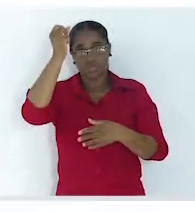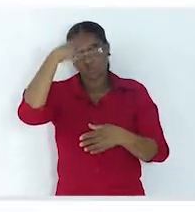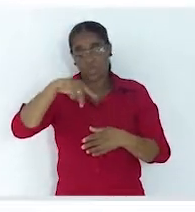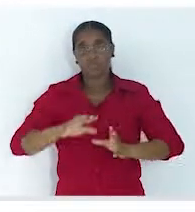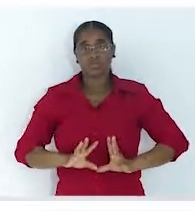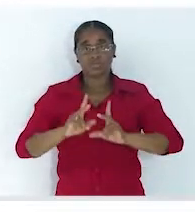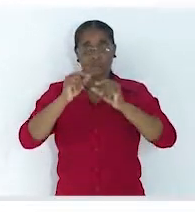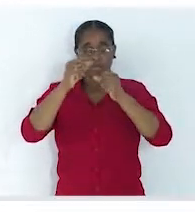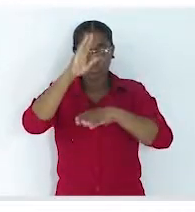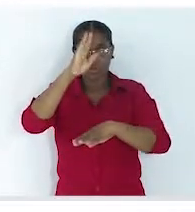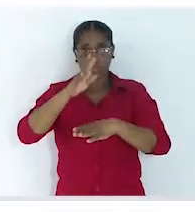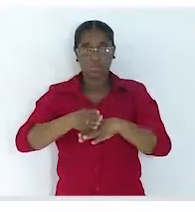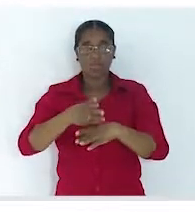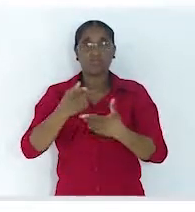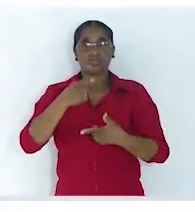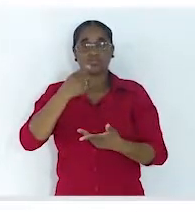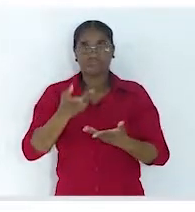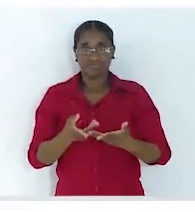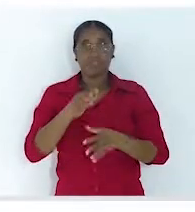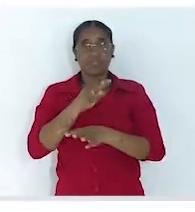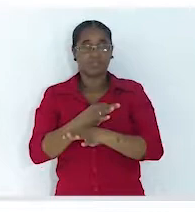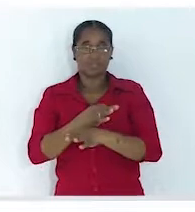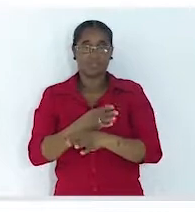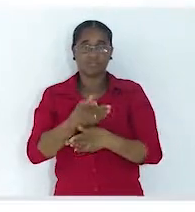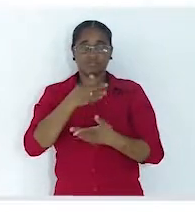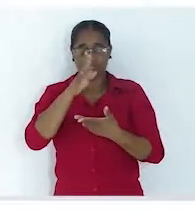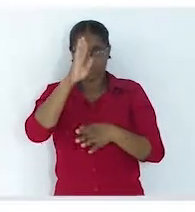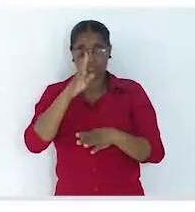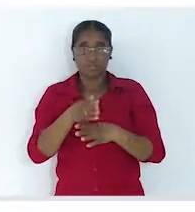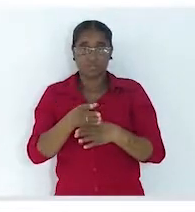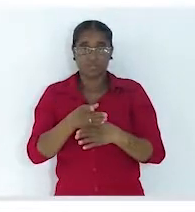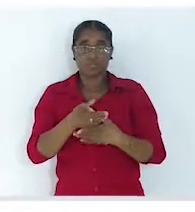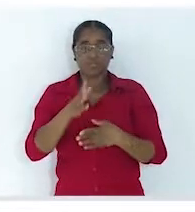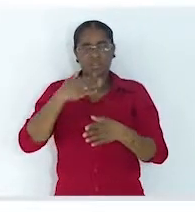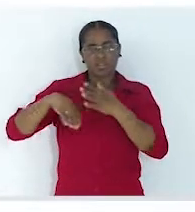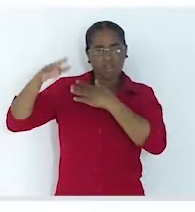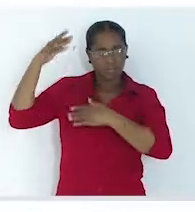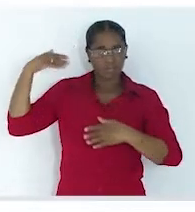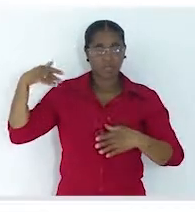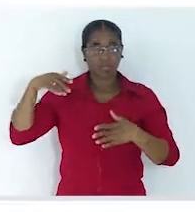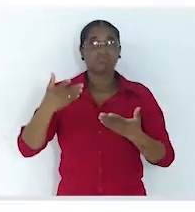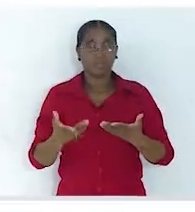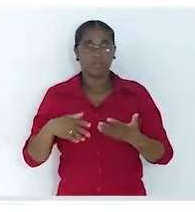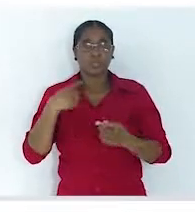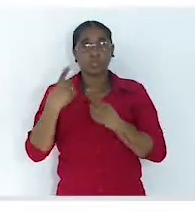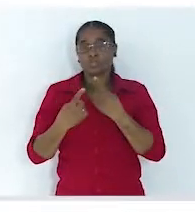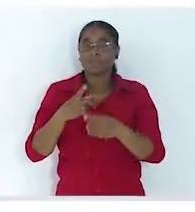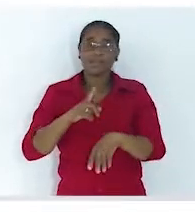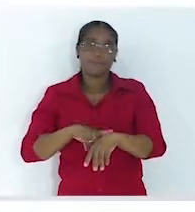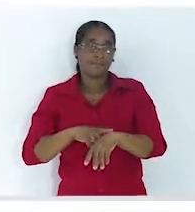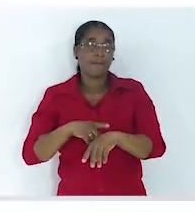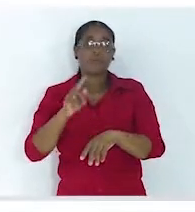de acontecimentos, eventos, factos que decorrem ou decorreram num determinado tempo